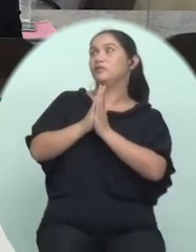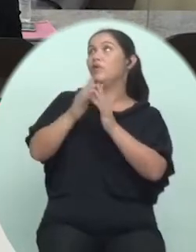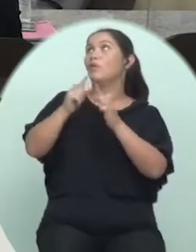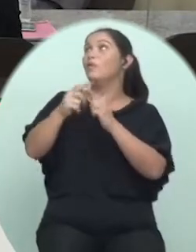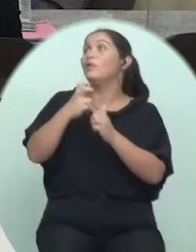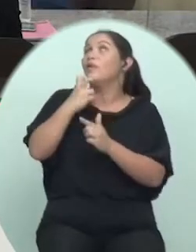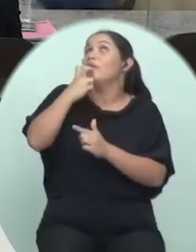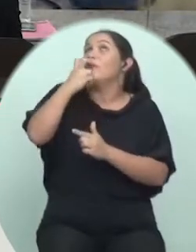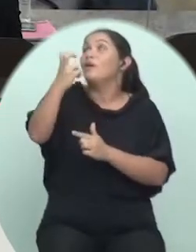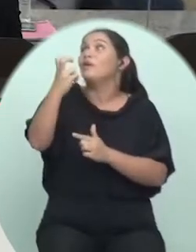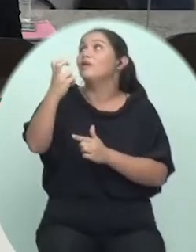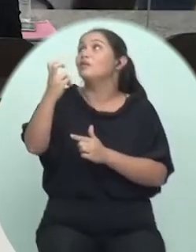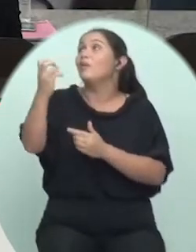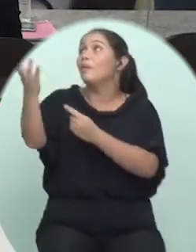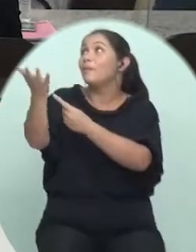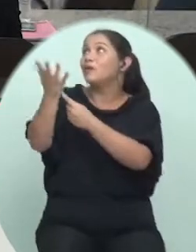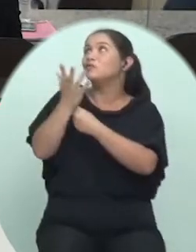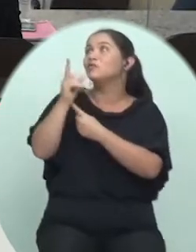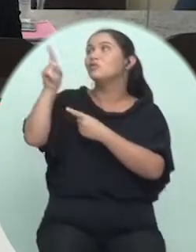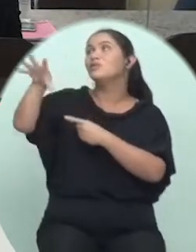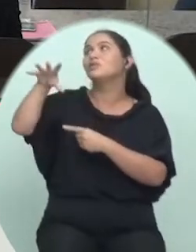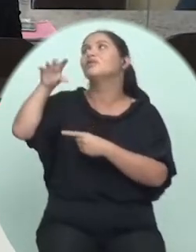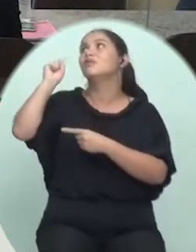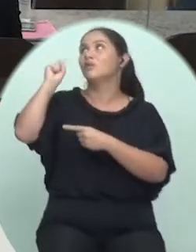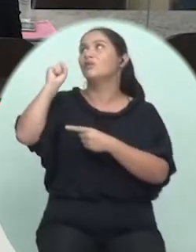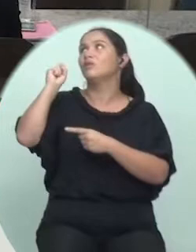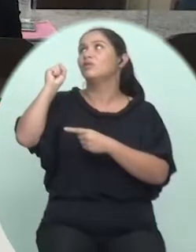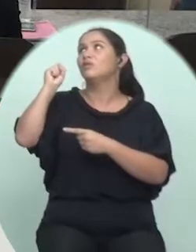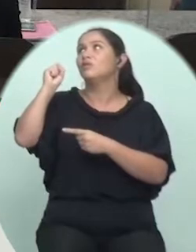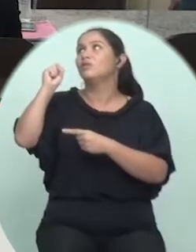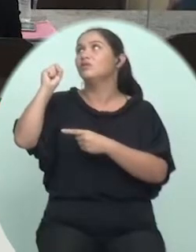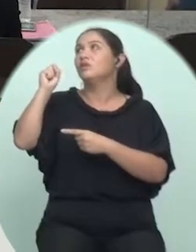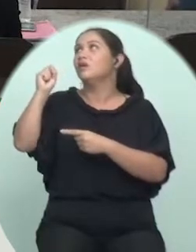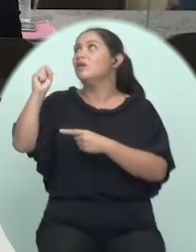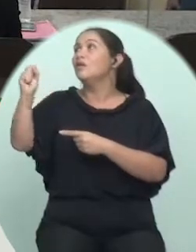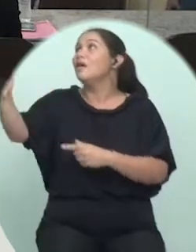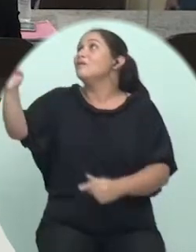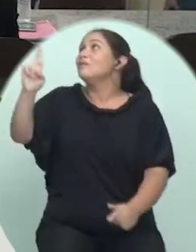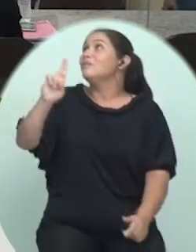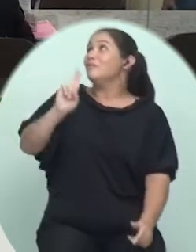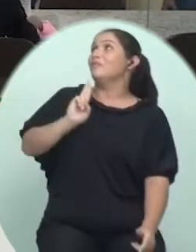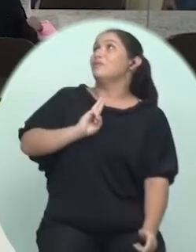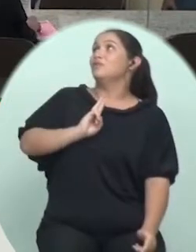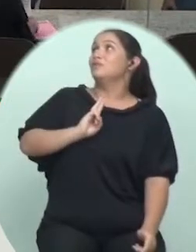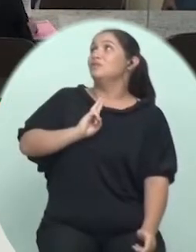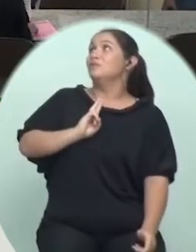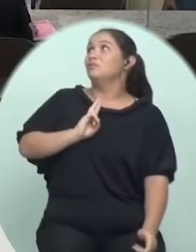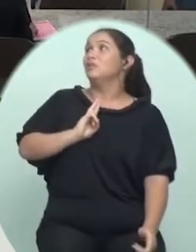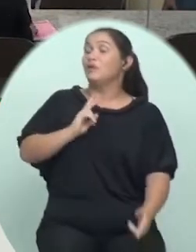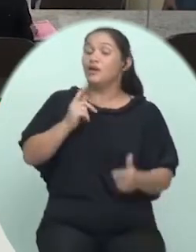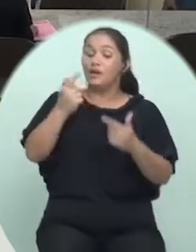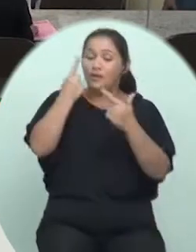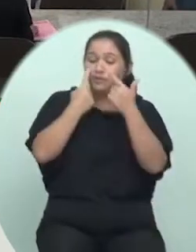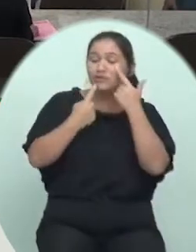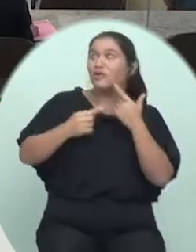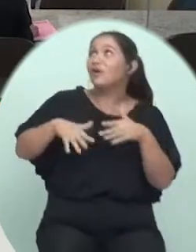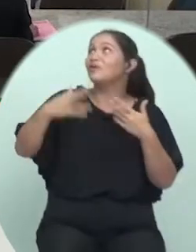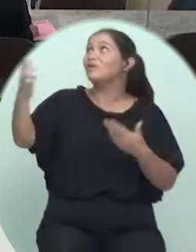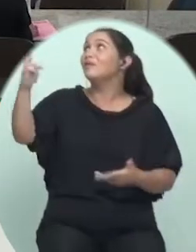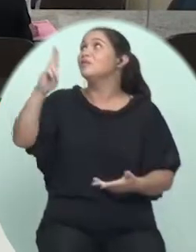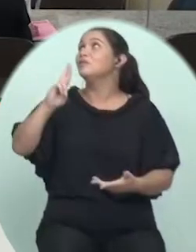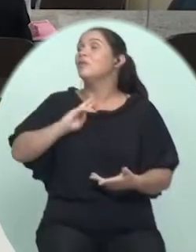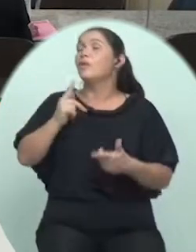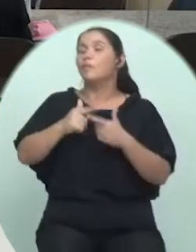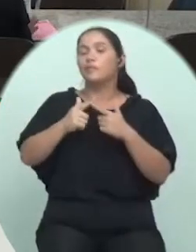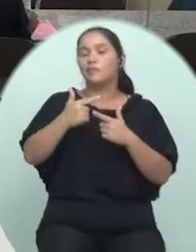socorro. Não te imudeças à vista das minhas lágrimas, porque sou forasteiro à tua presença, peregrino